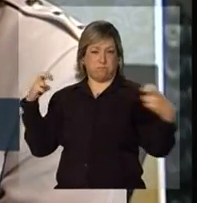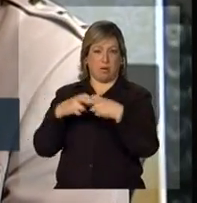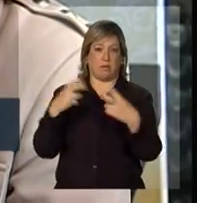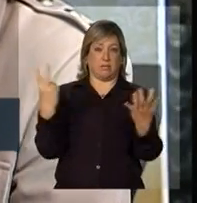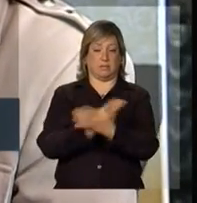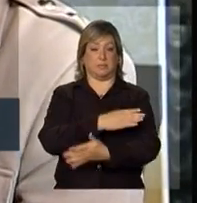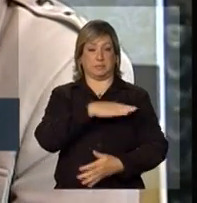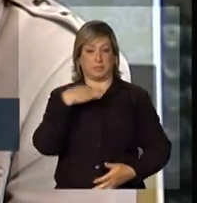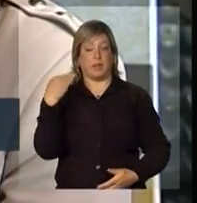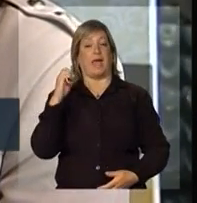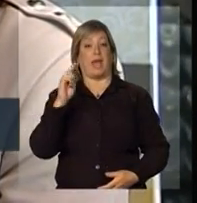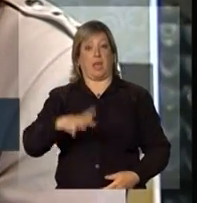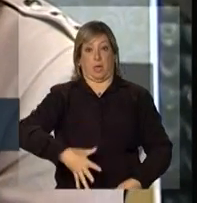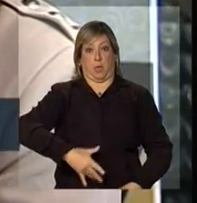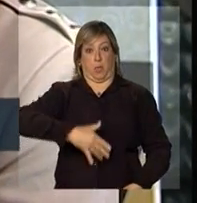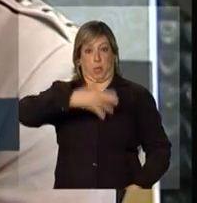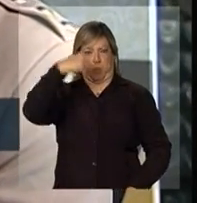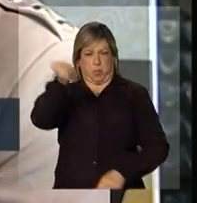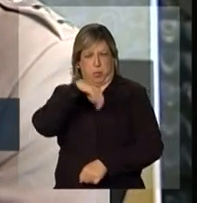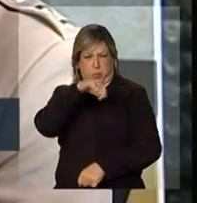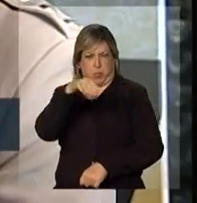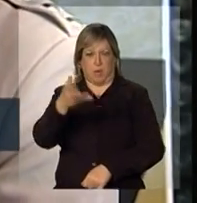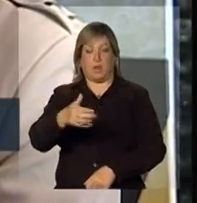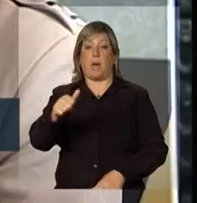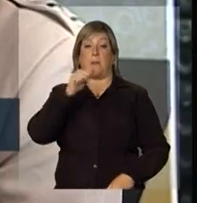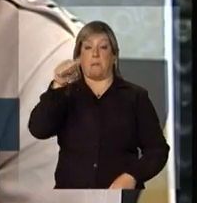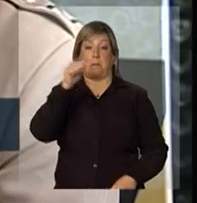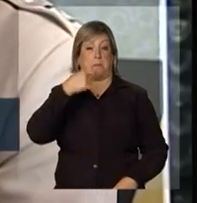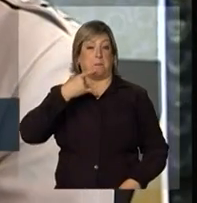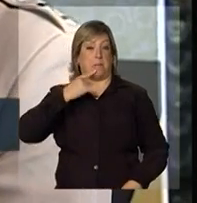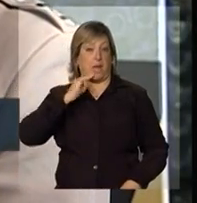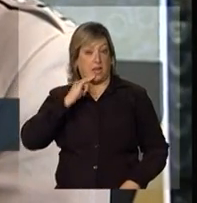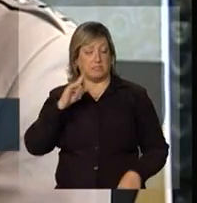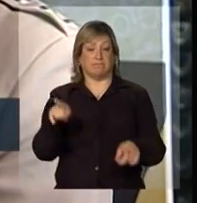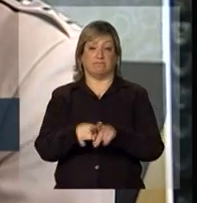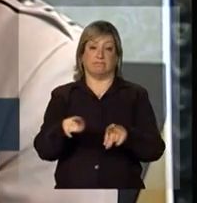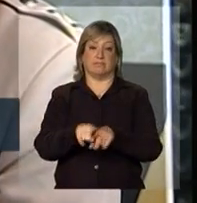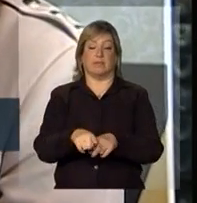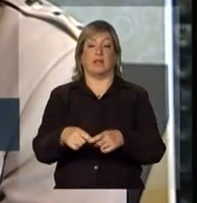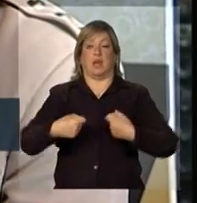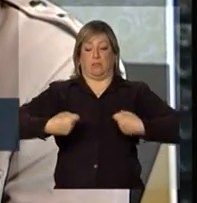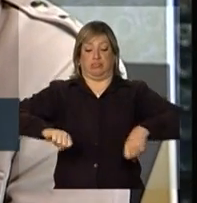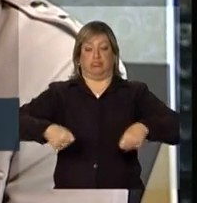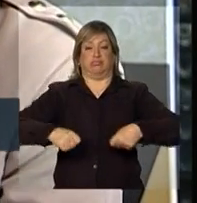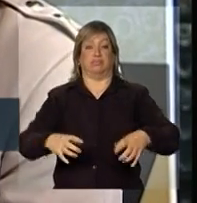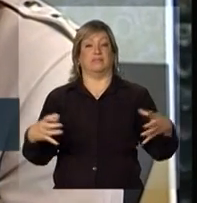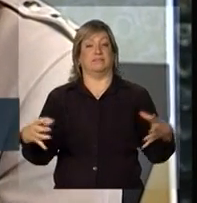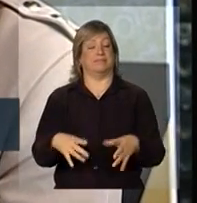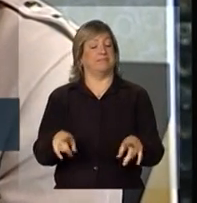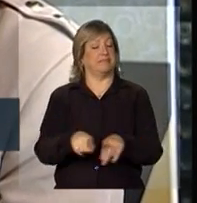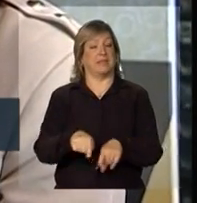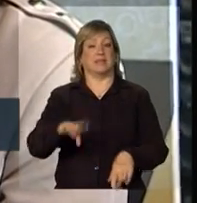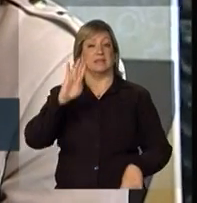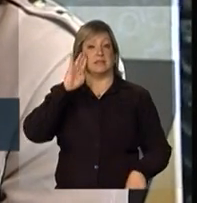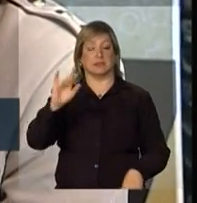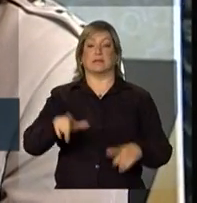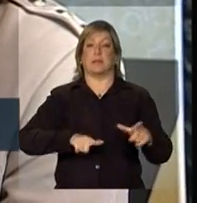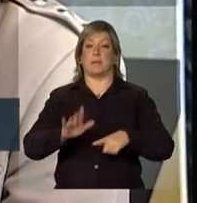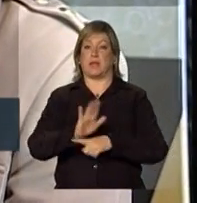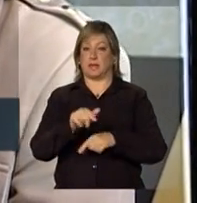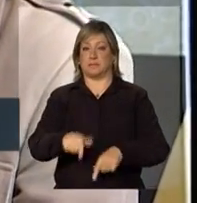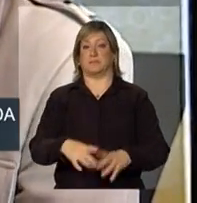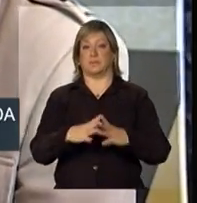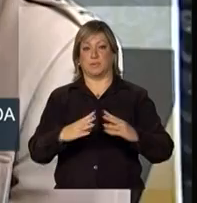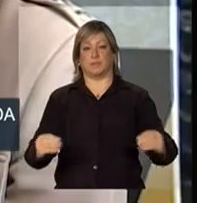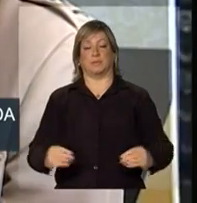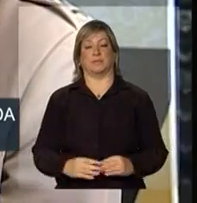mortes é o excesso de velocidade a embriagueis e principalmente acidentes envolvendo motocicletas Então esse vai ser o foco da operação